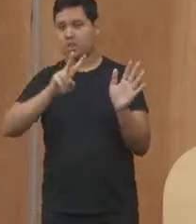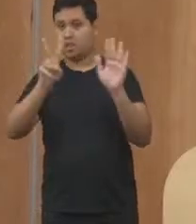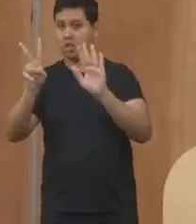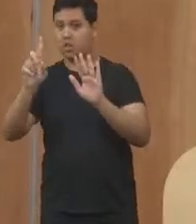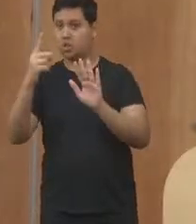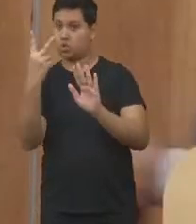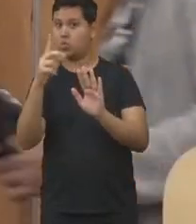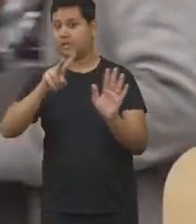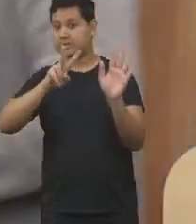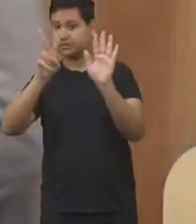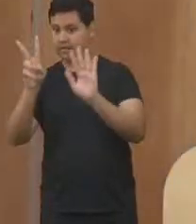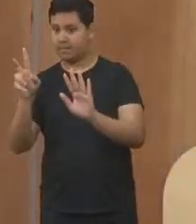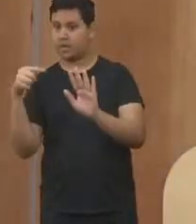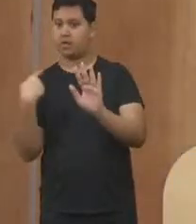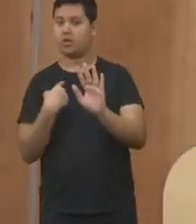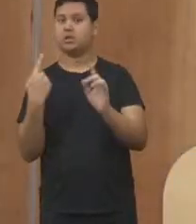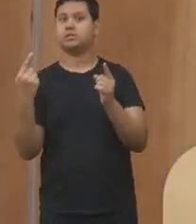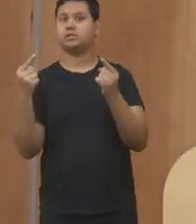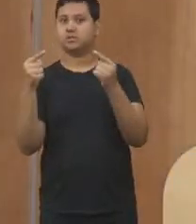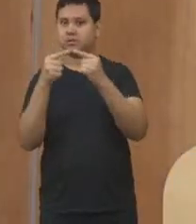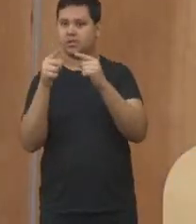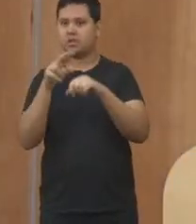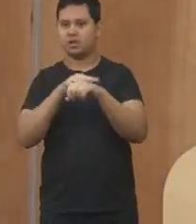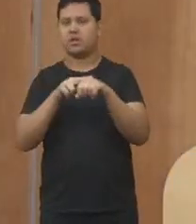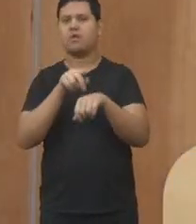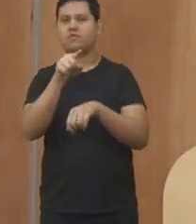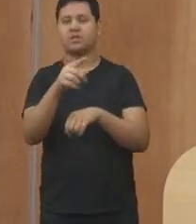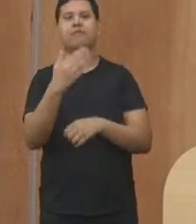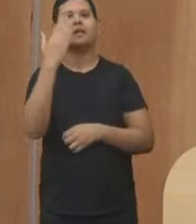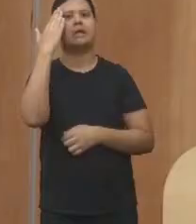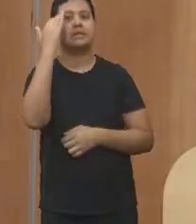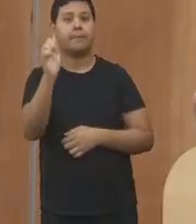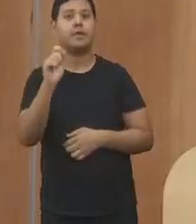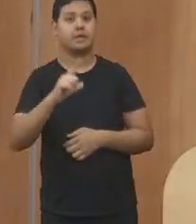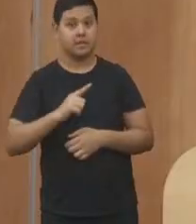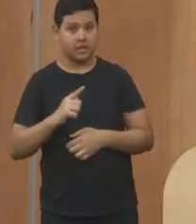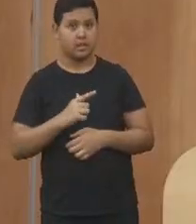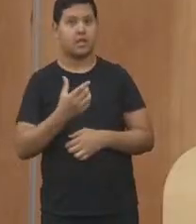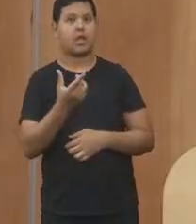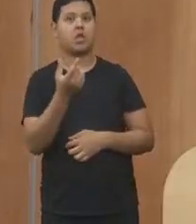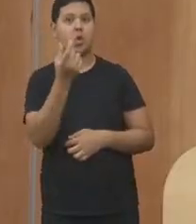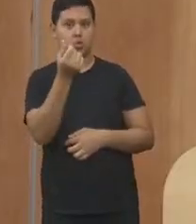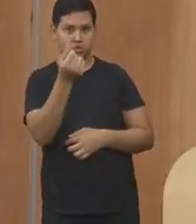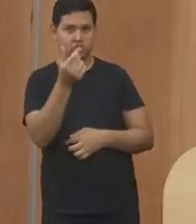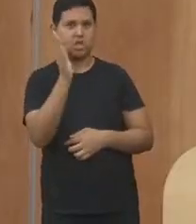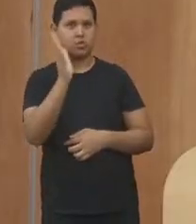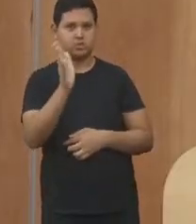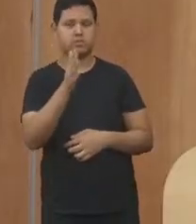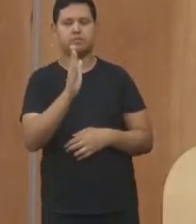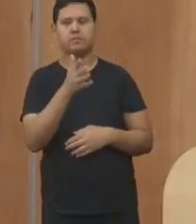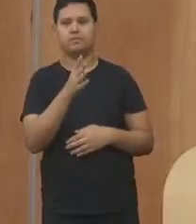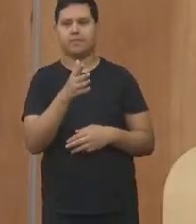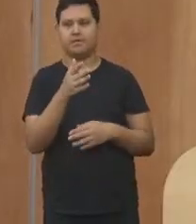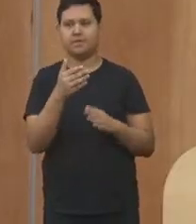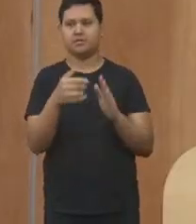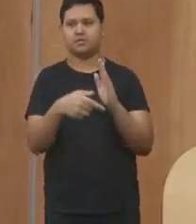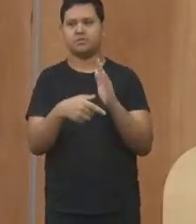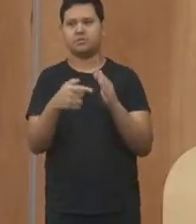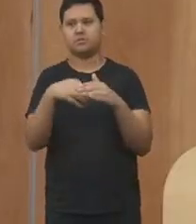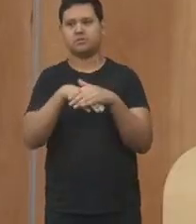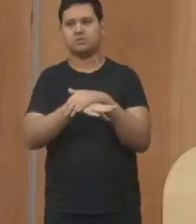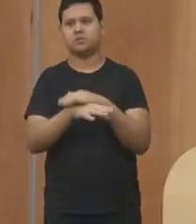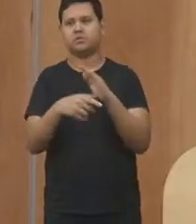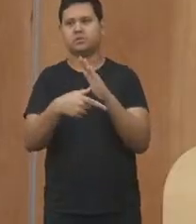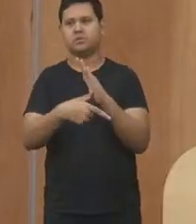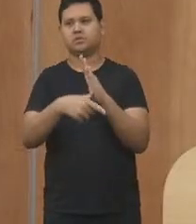senhor vai poder conferir que tem uma previsão orçamentária para a construção desse hospital. A LDO trata de 2026, então,